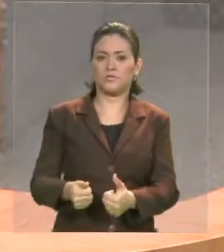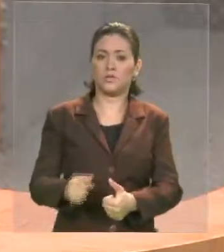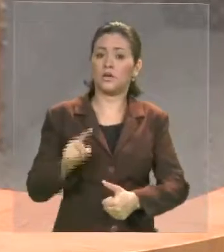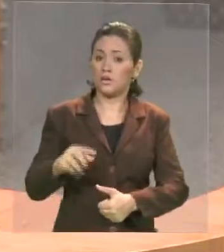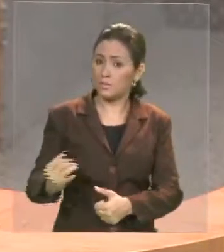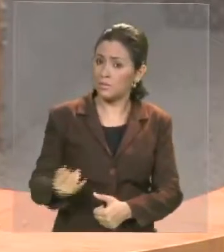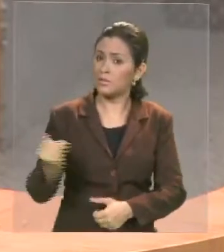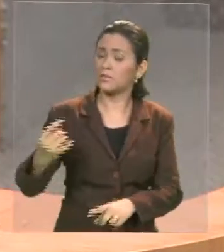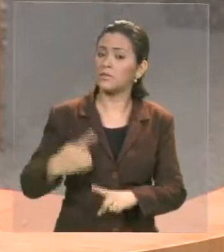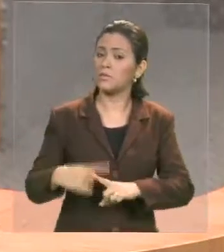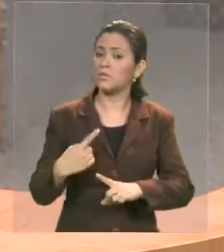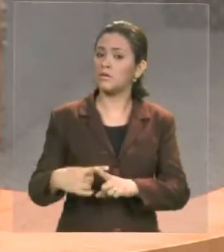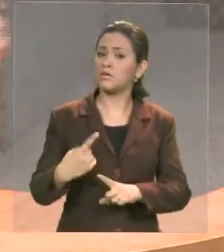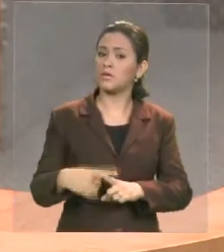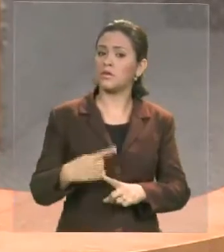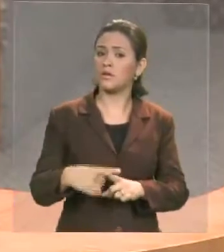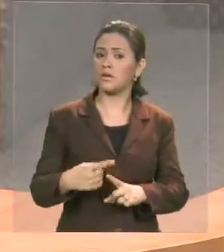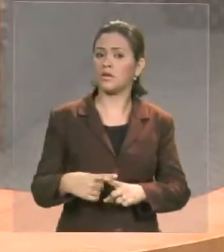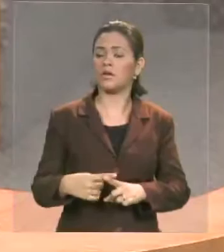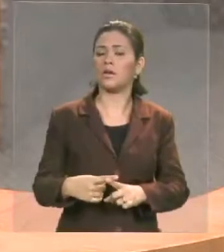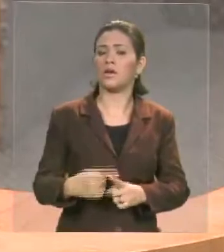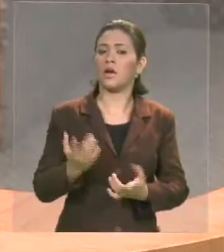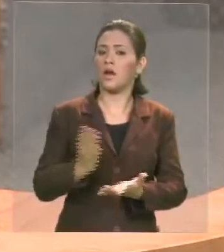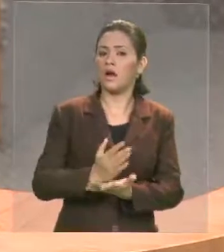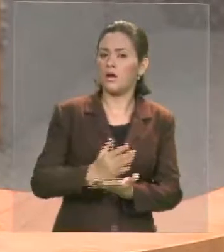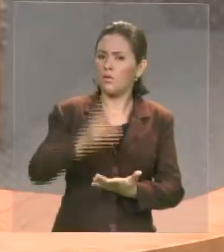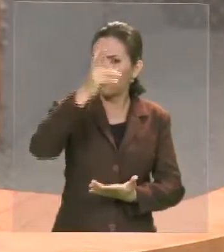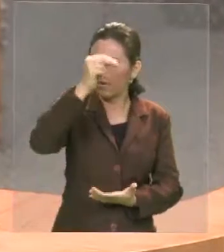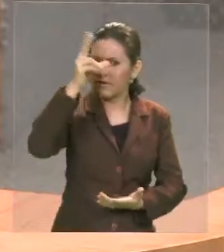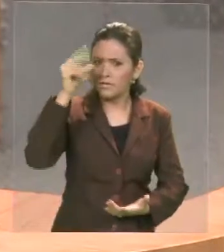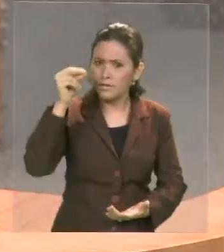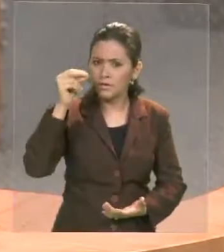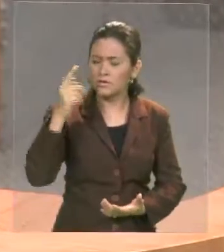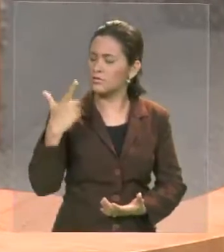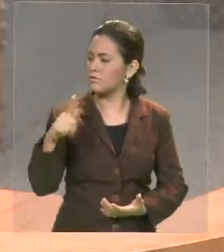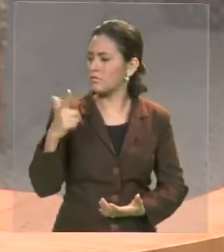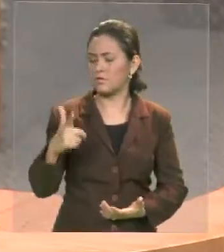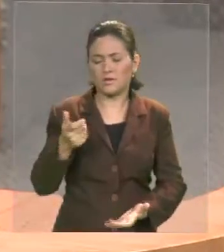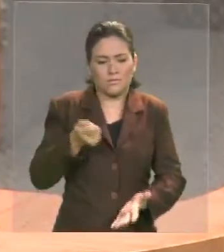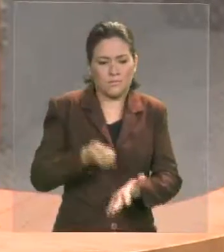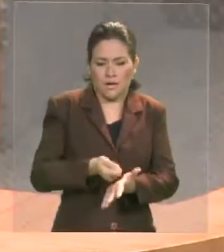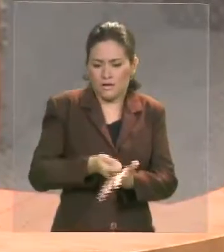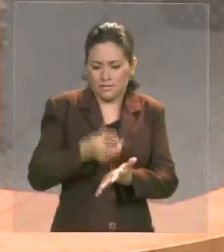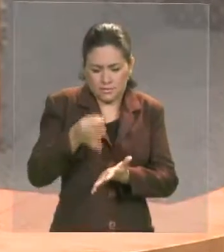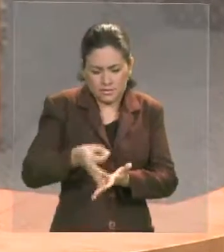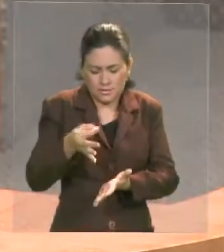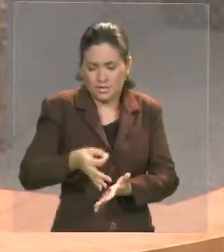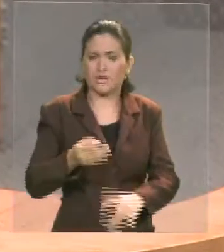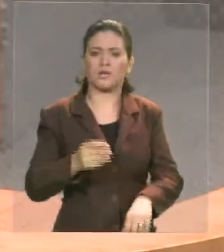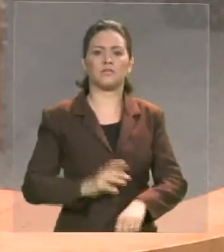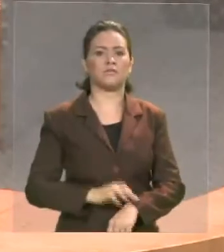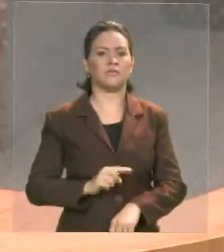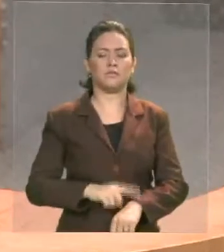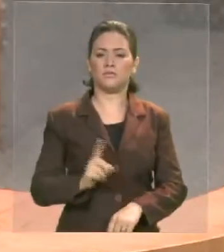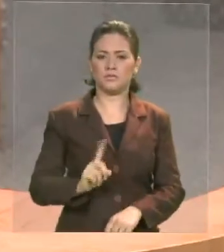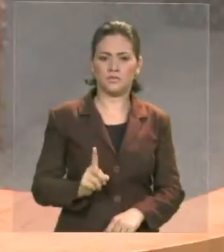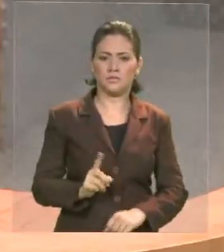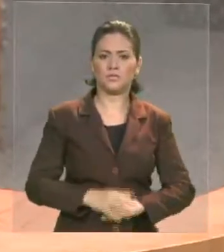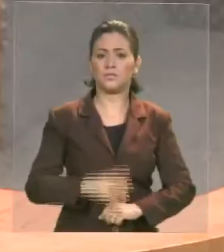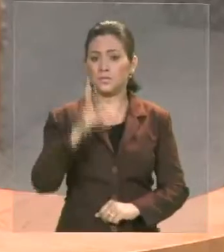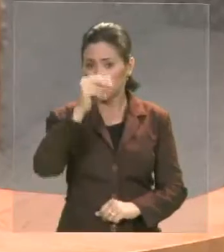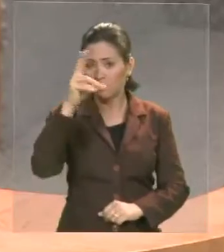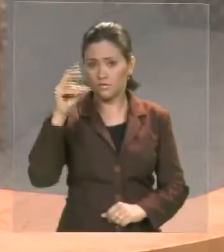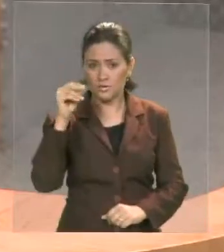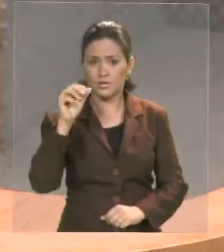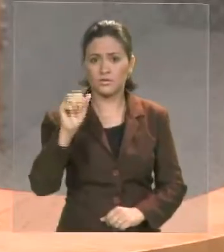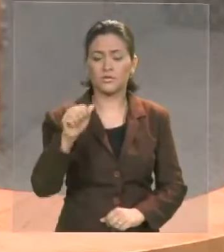Mirizal, não havia essa prática de pagamento rigorosamente em dia, e o prefeito Amauri faz questão